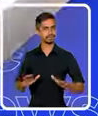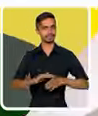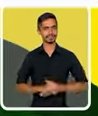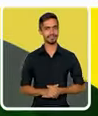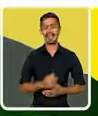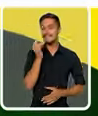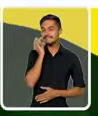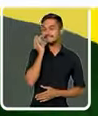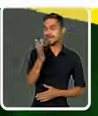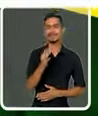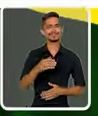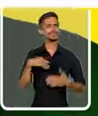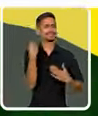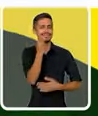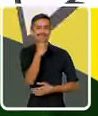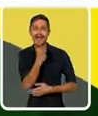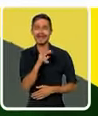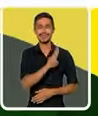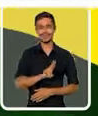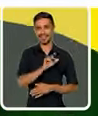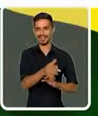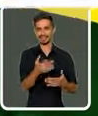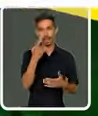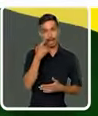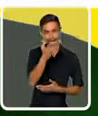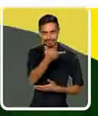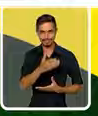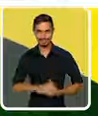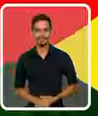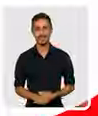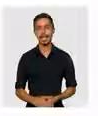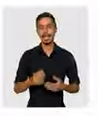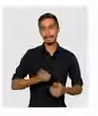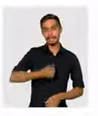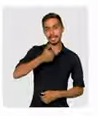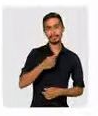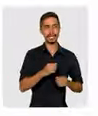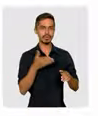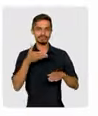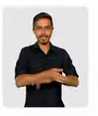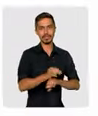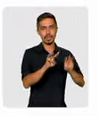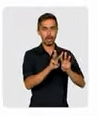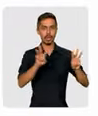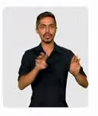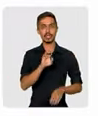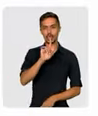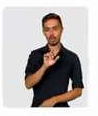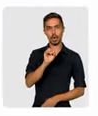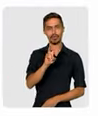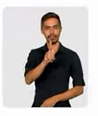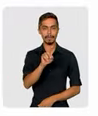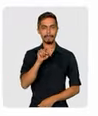é fácil, extremamente fácil de usar. Olha só, o primeiro passo é acessar, digitando